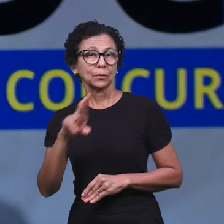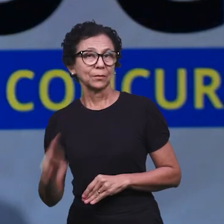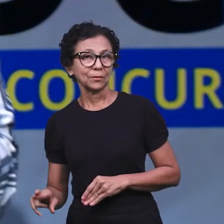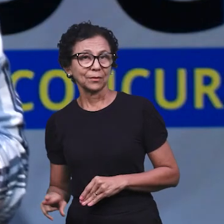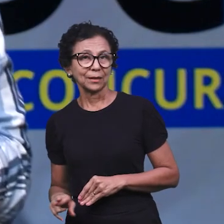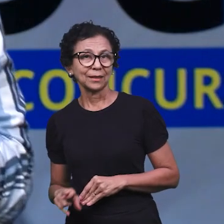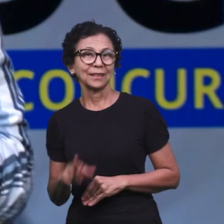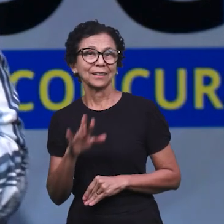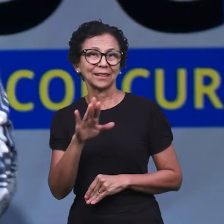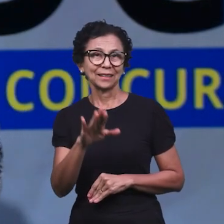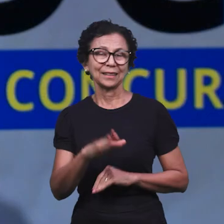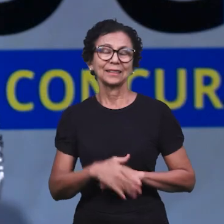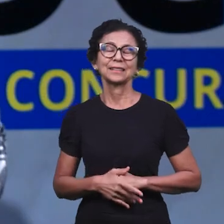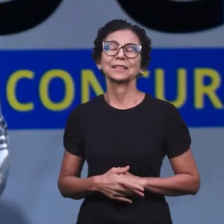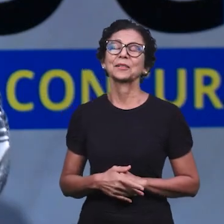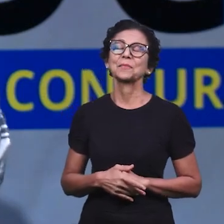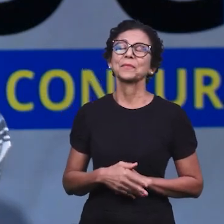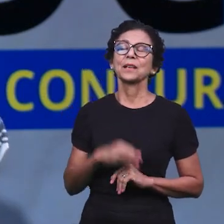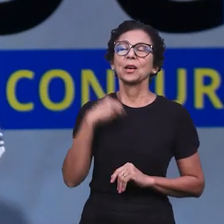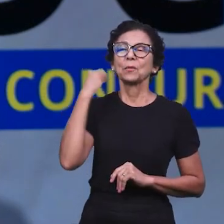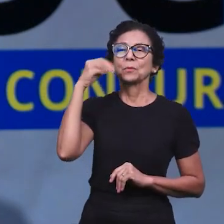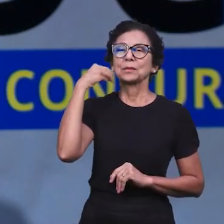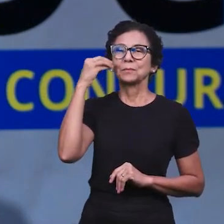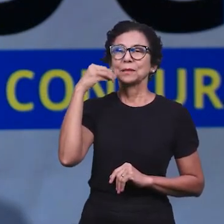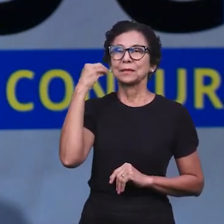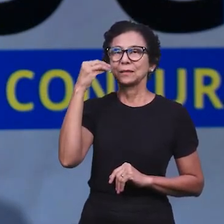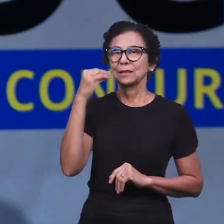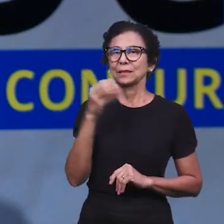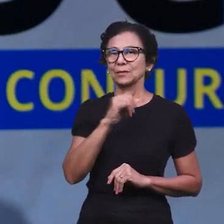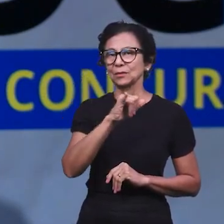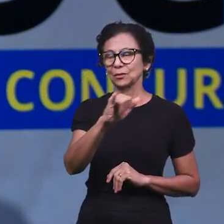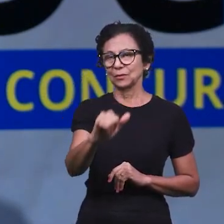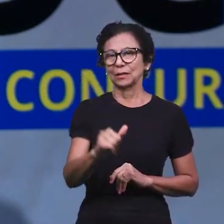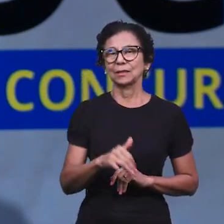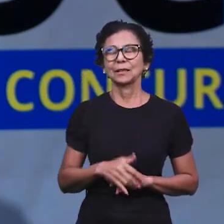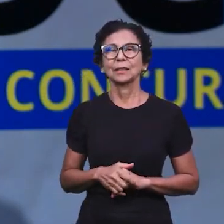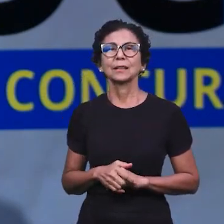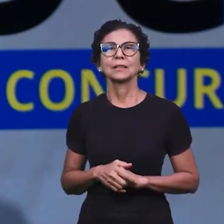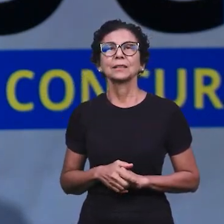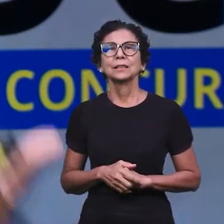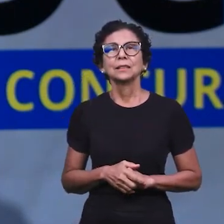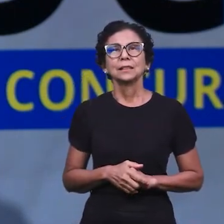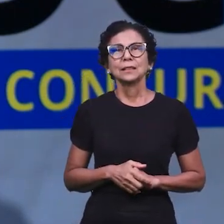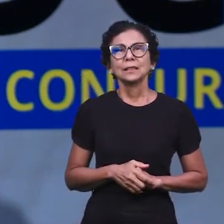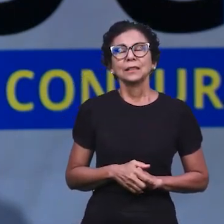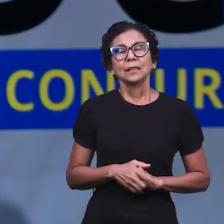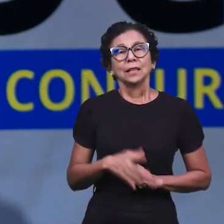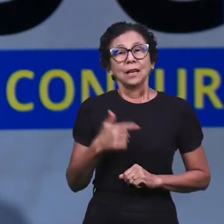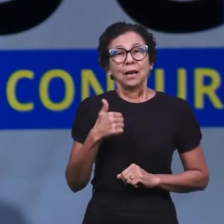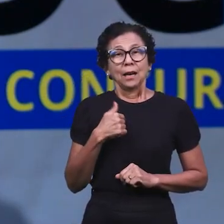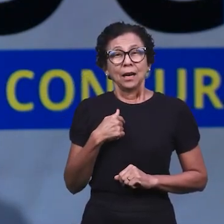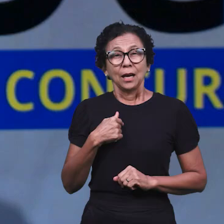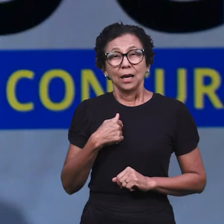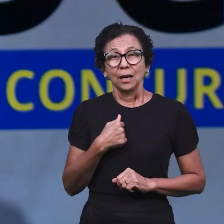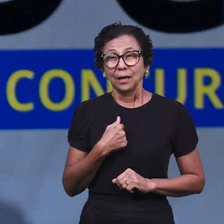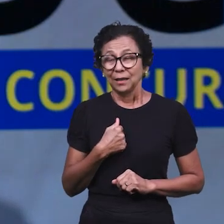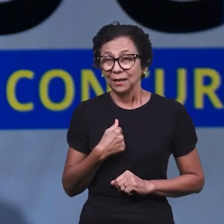e eu falo com bastante propriedade, não tenho receio de dizer, que eu tenho mais reprovações